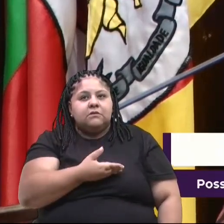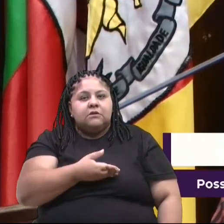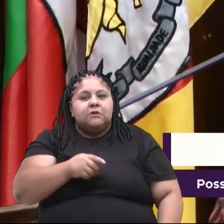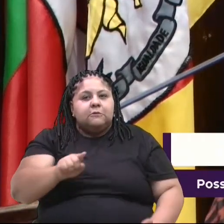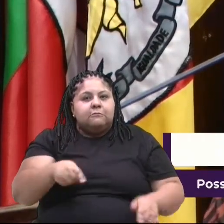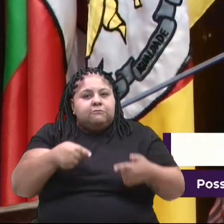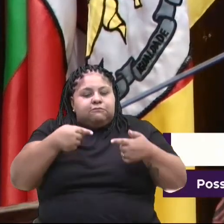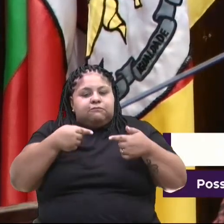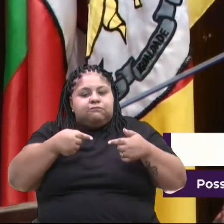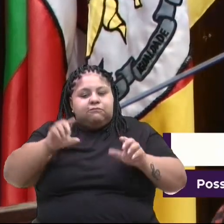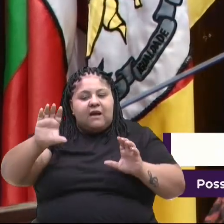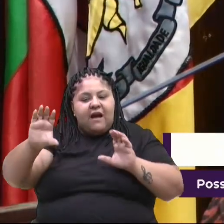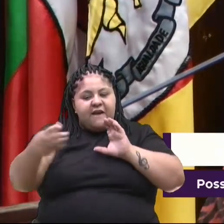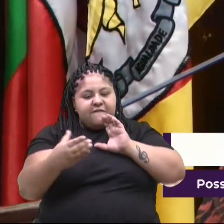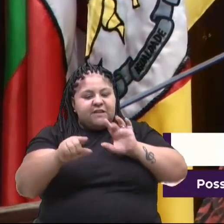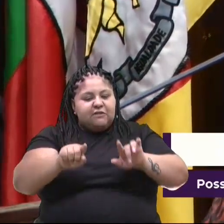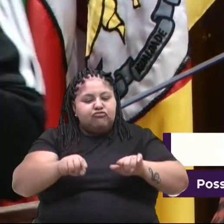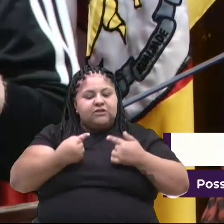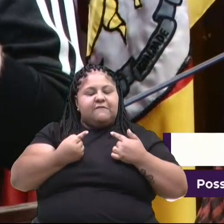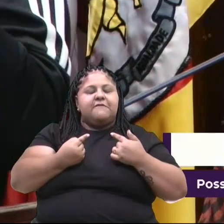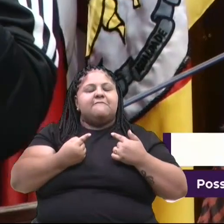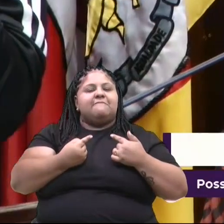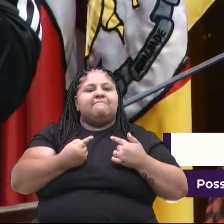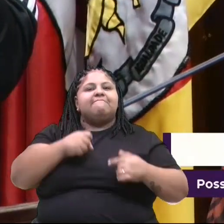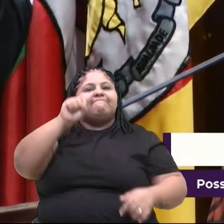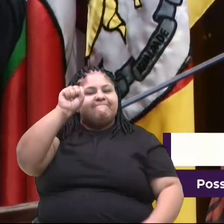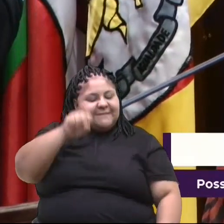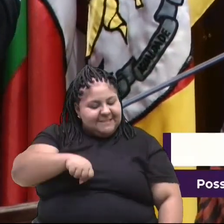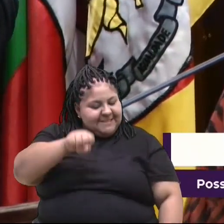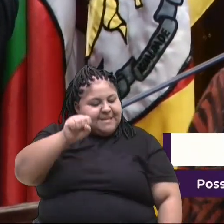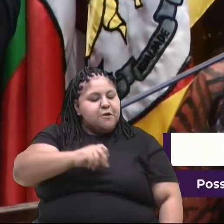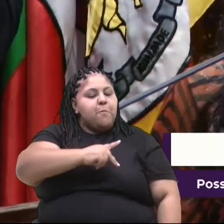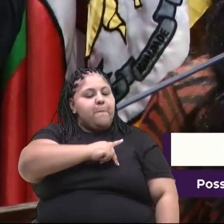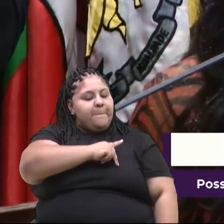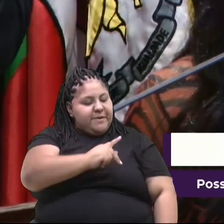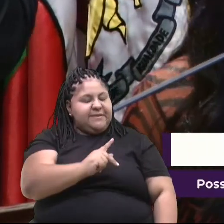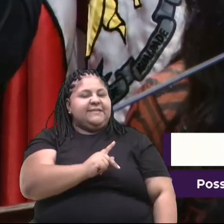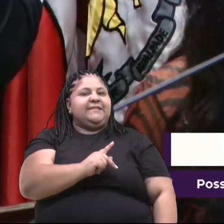os desafios. Sim, presidente